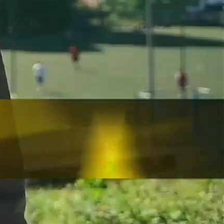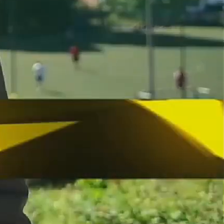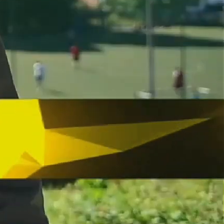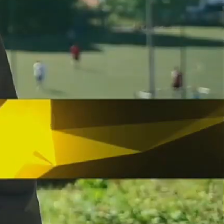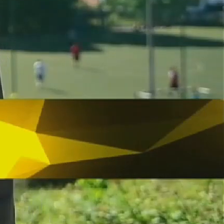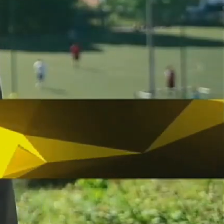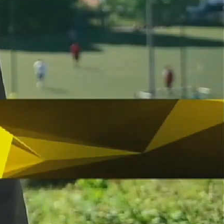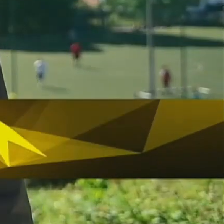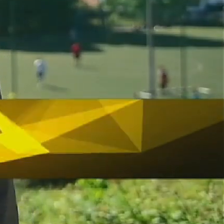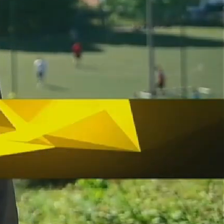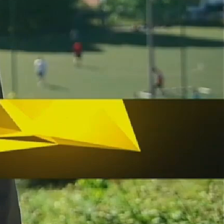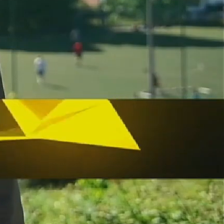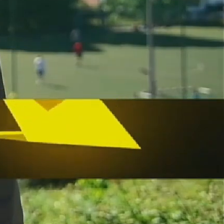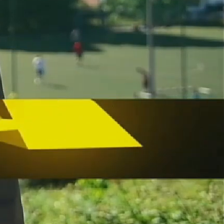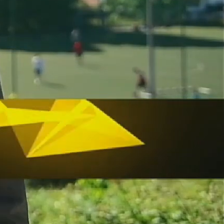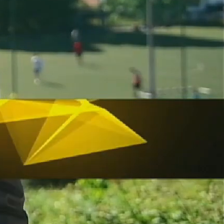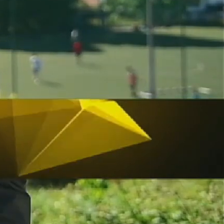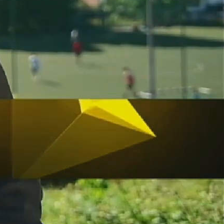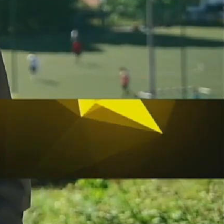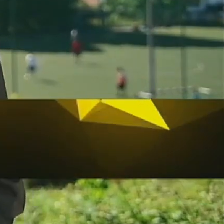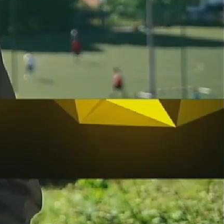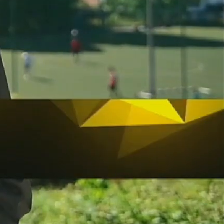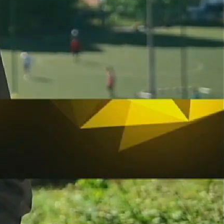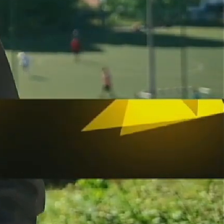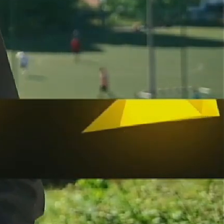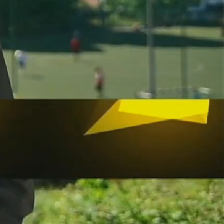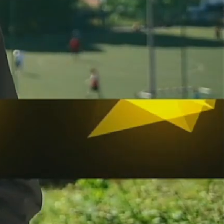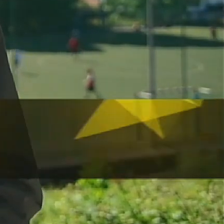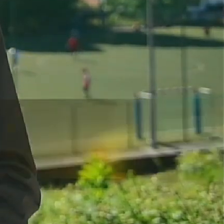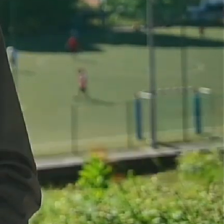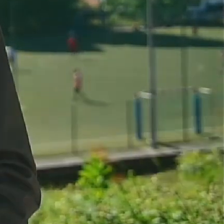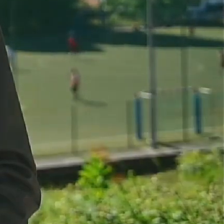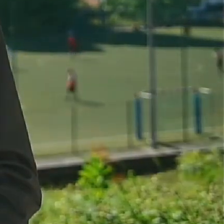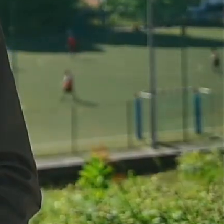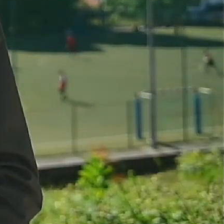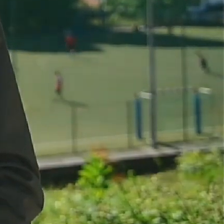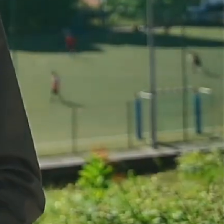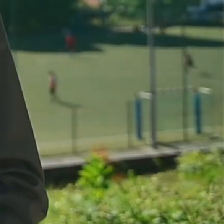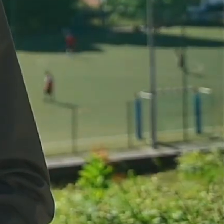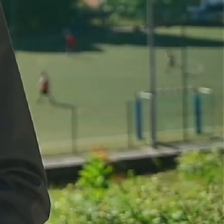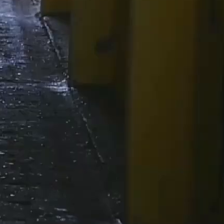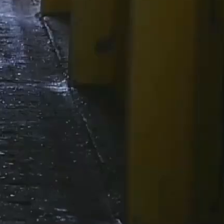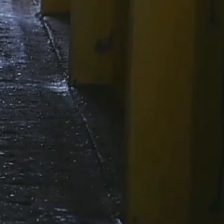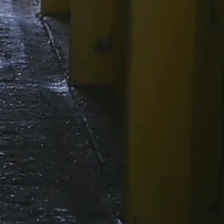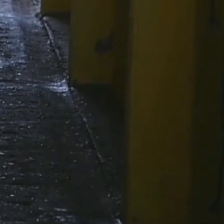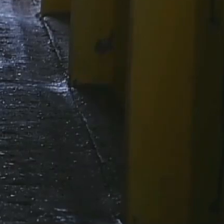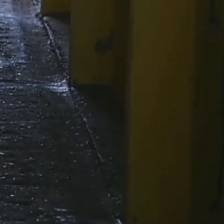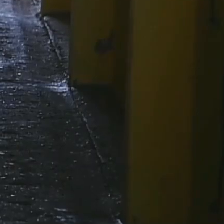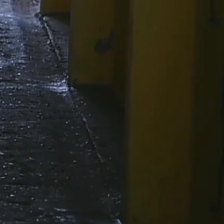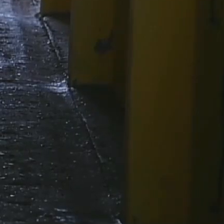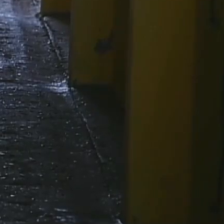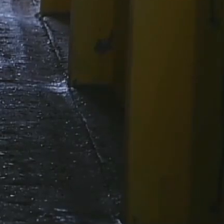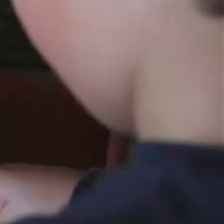O programa Gaia Aprende Mais e assume um valor acrescentado ao dar continuidade ao projeto Gaia Aprende Mais, uma vez